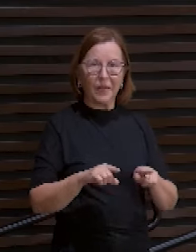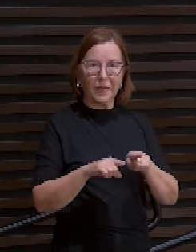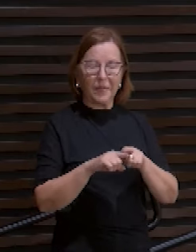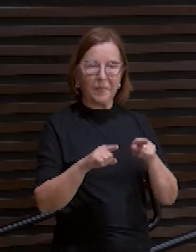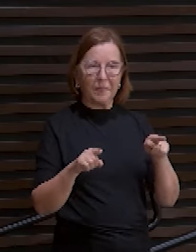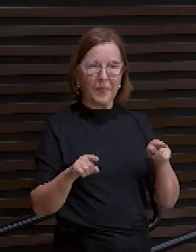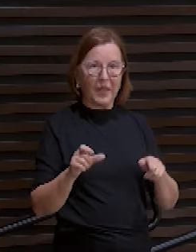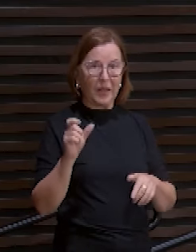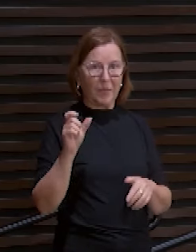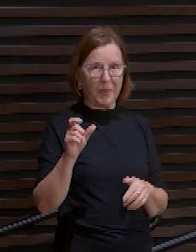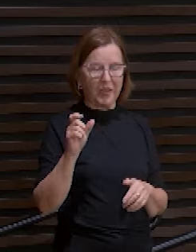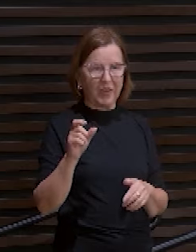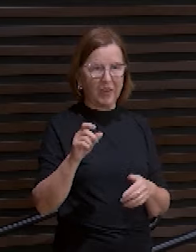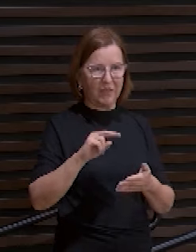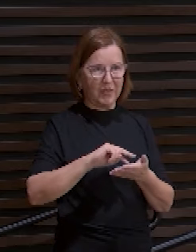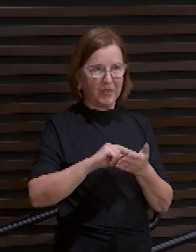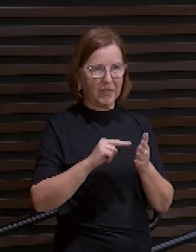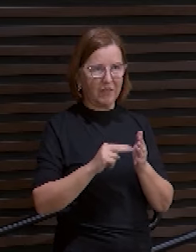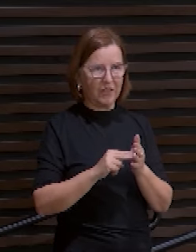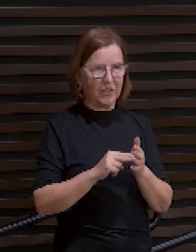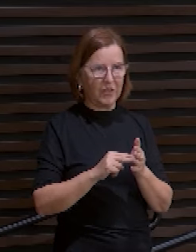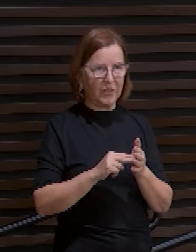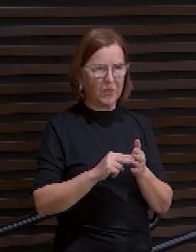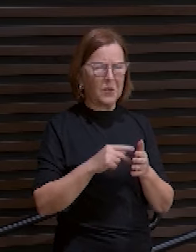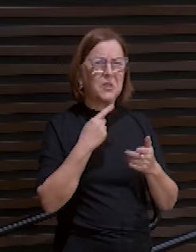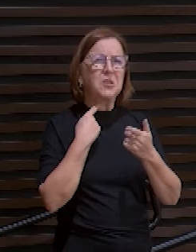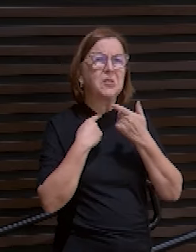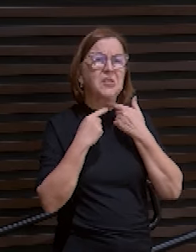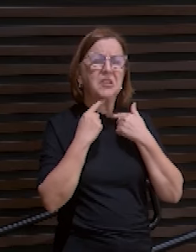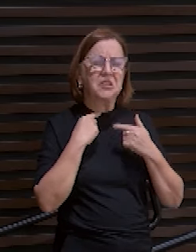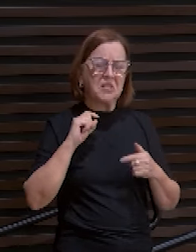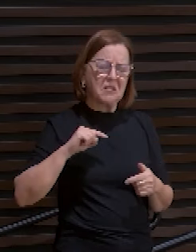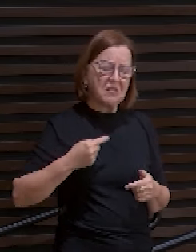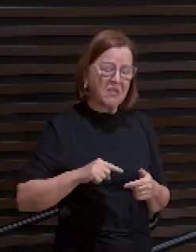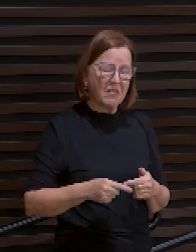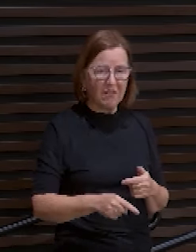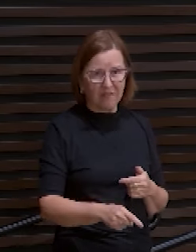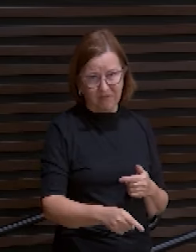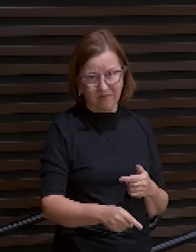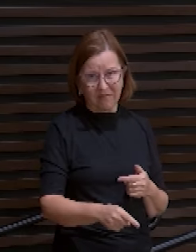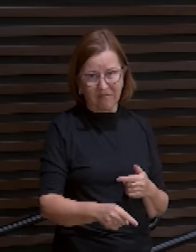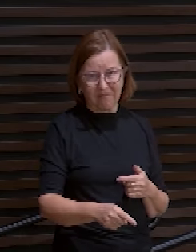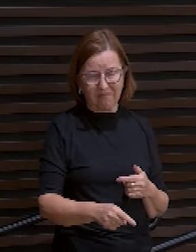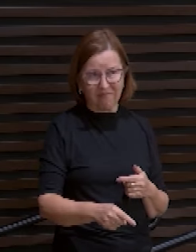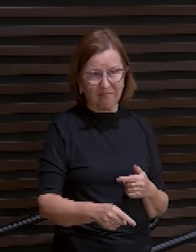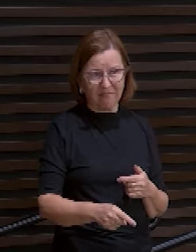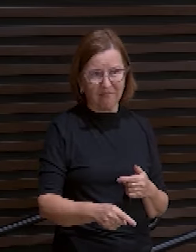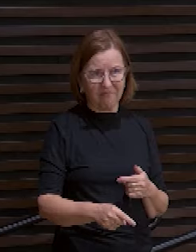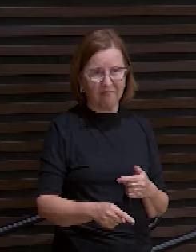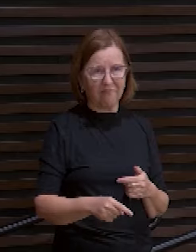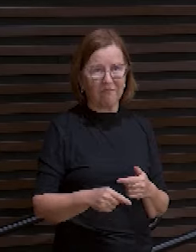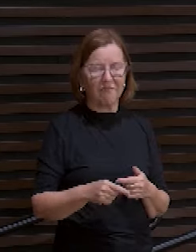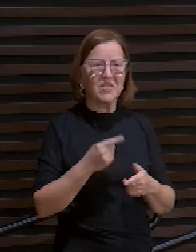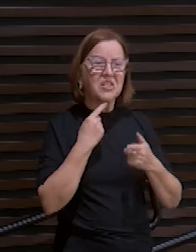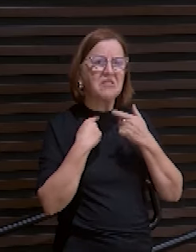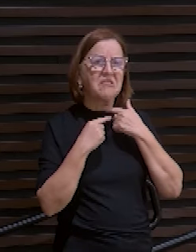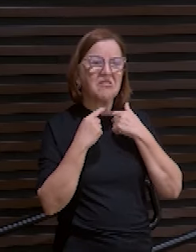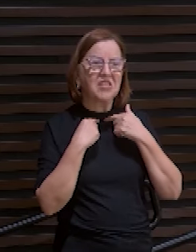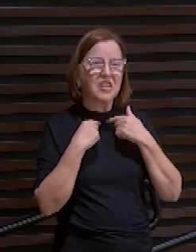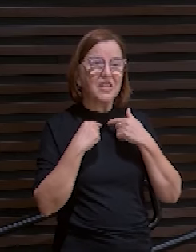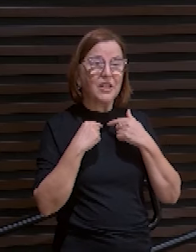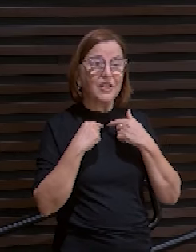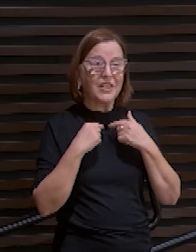o termo designa um super desejo um desejo excessivo um impulso e um Anseio de controlar